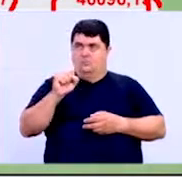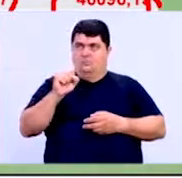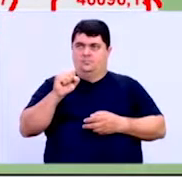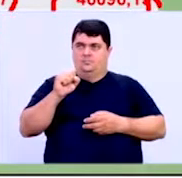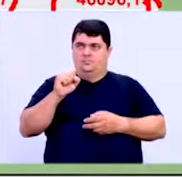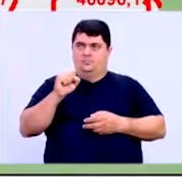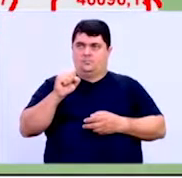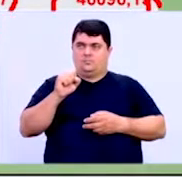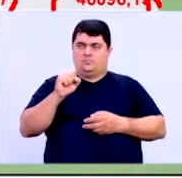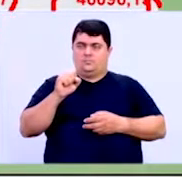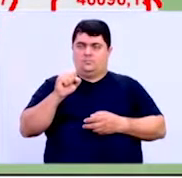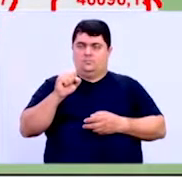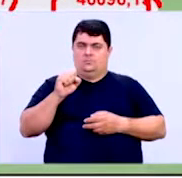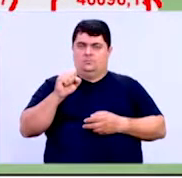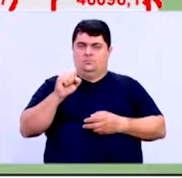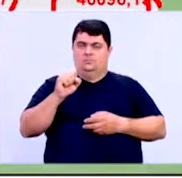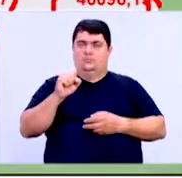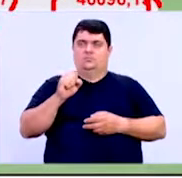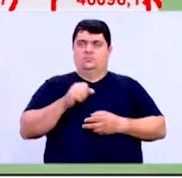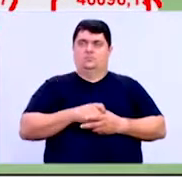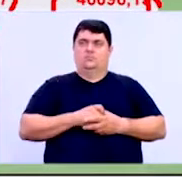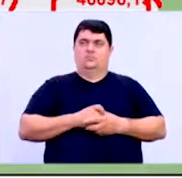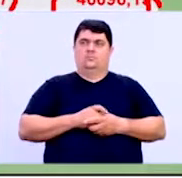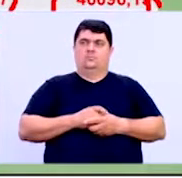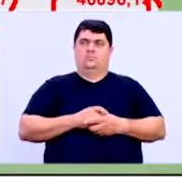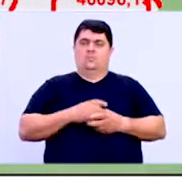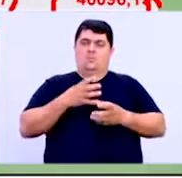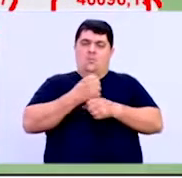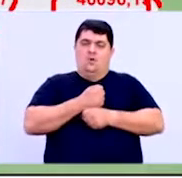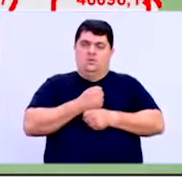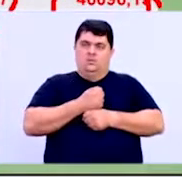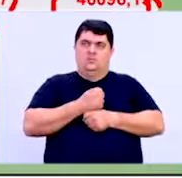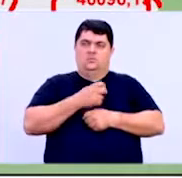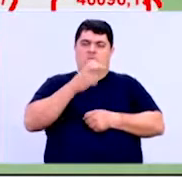Todo mundo somando comigo. 1.218. Mais